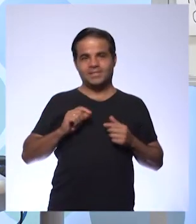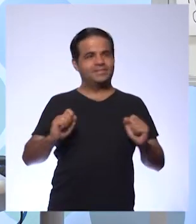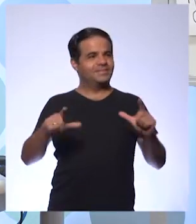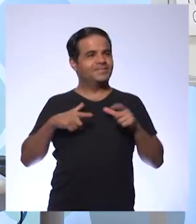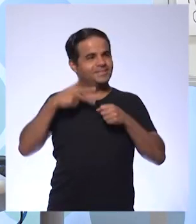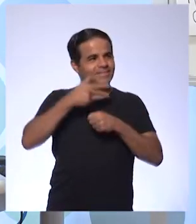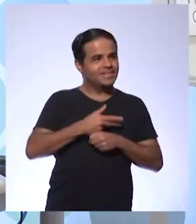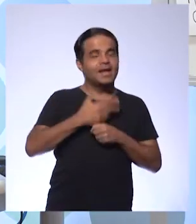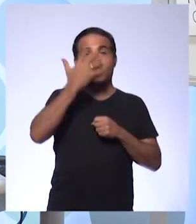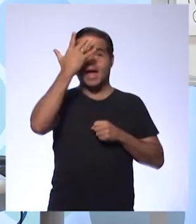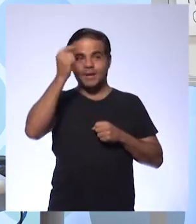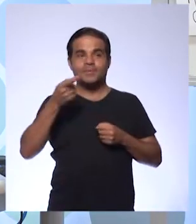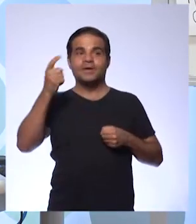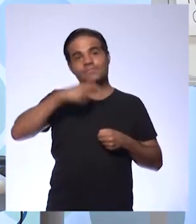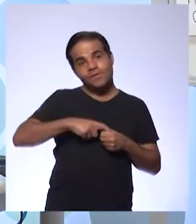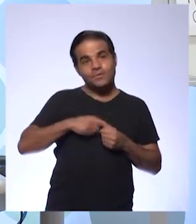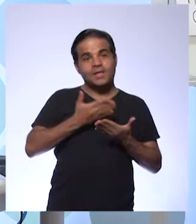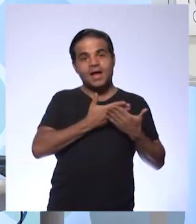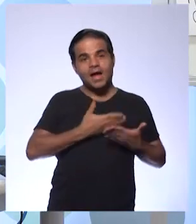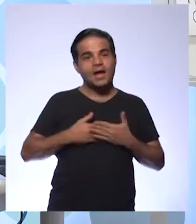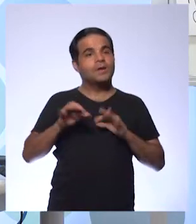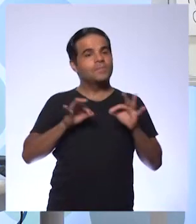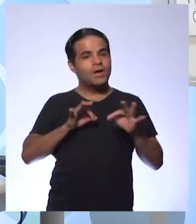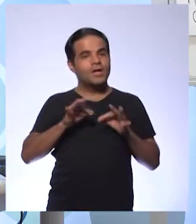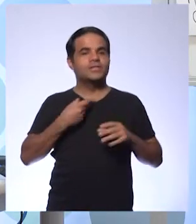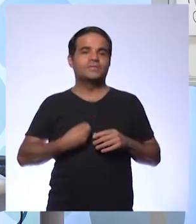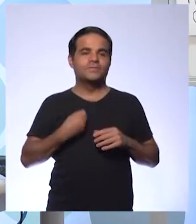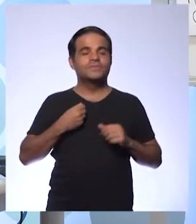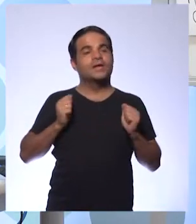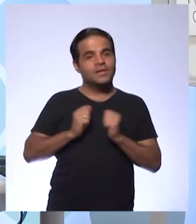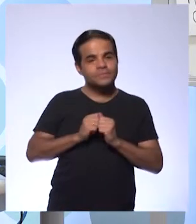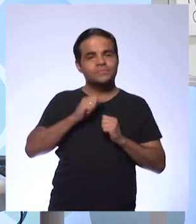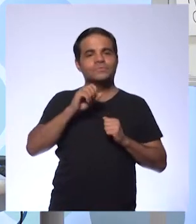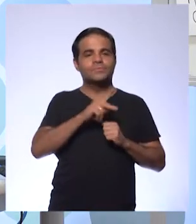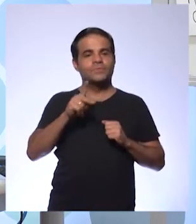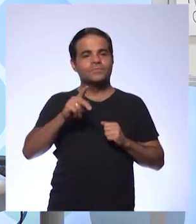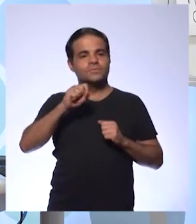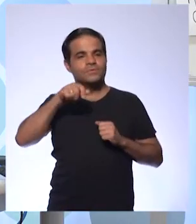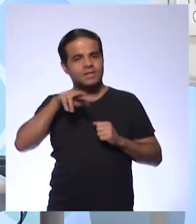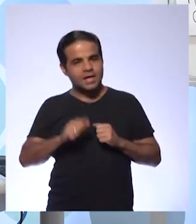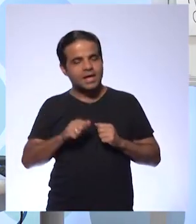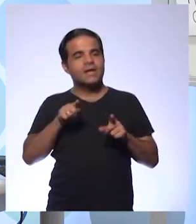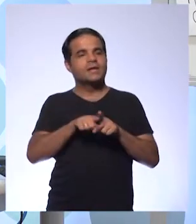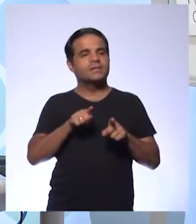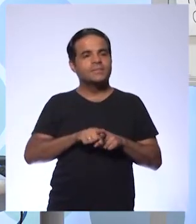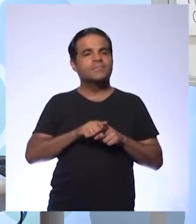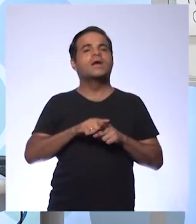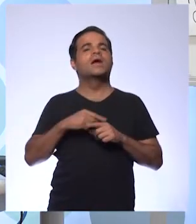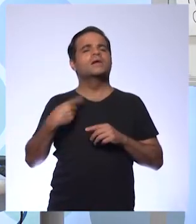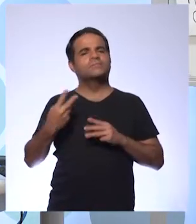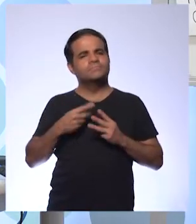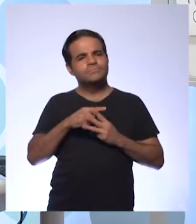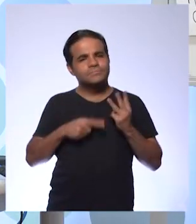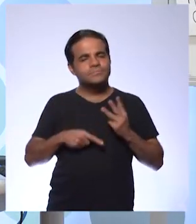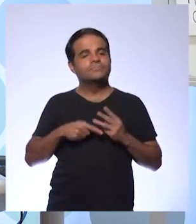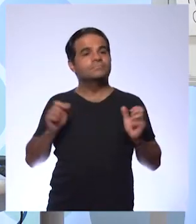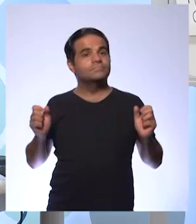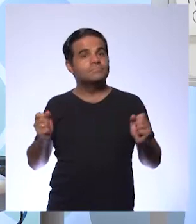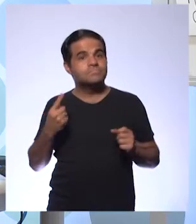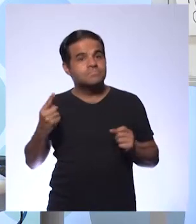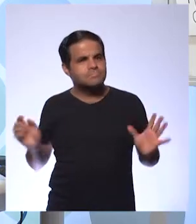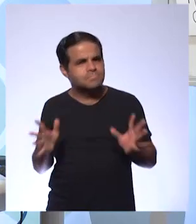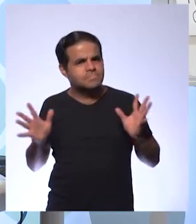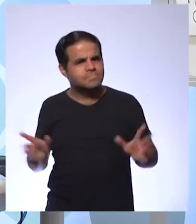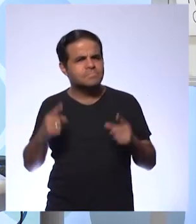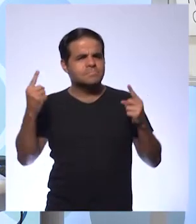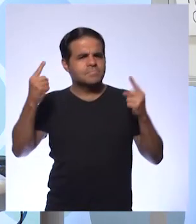câmera. Amanhã eu volto na aula de projeto de vida. Eu, professora Sara e o professor Baglini vamos agitar o primeiro slam e